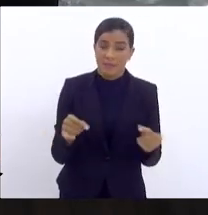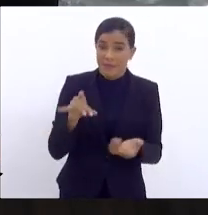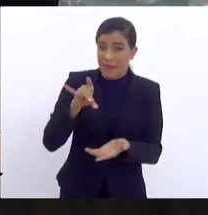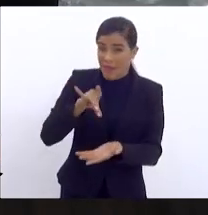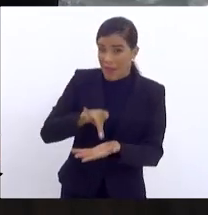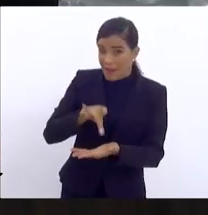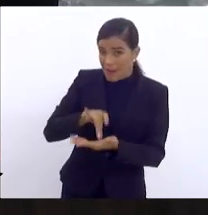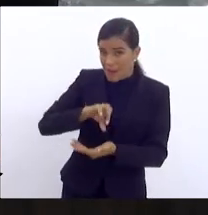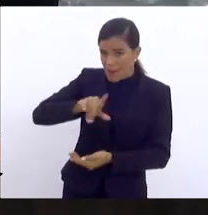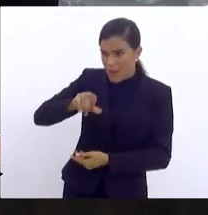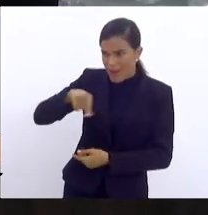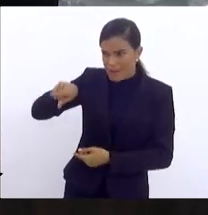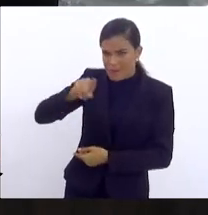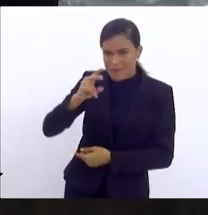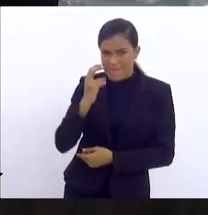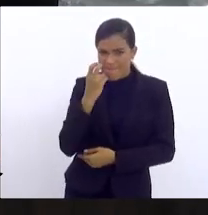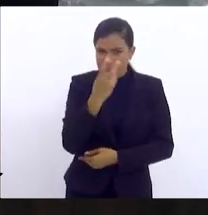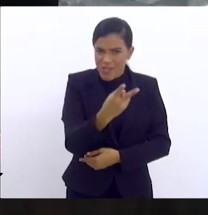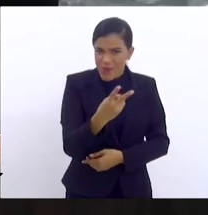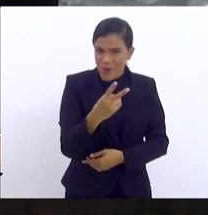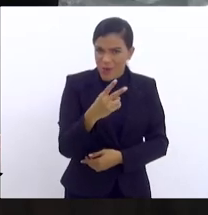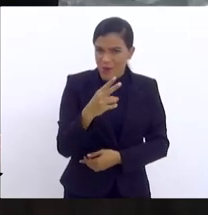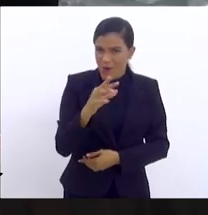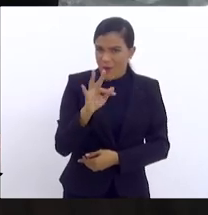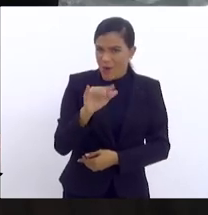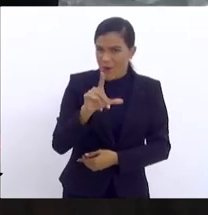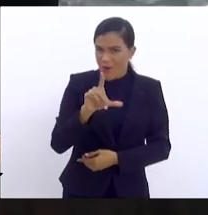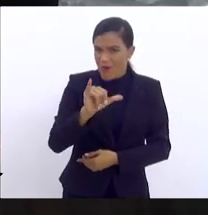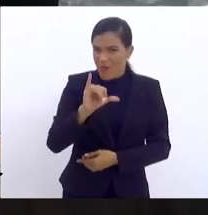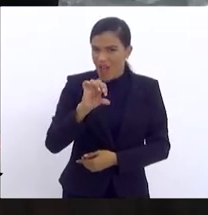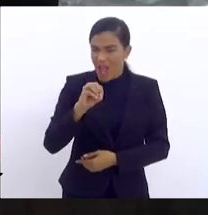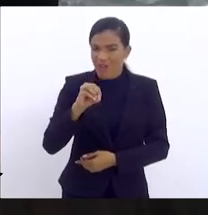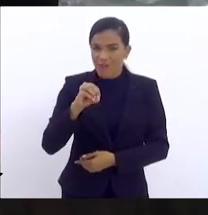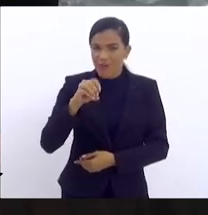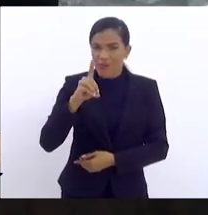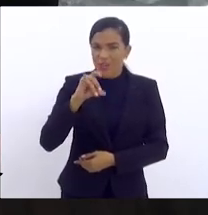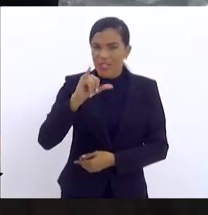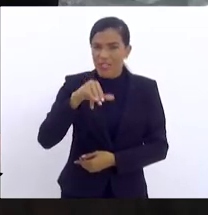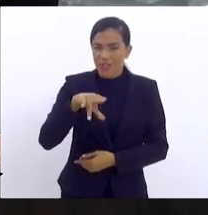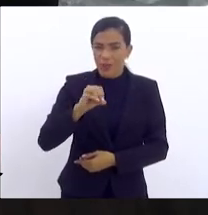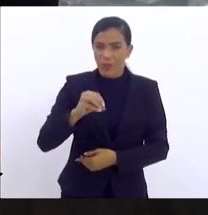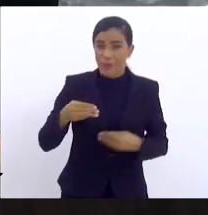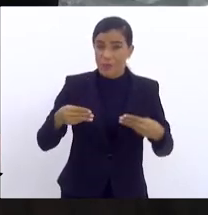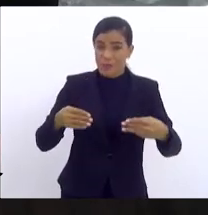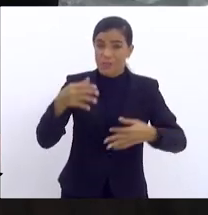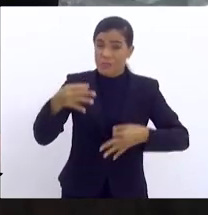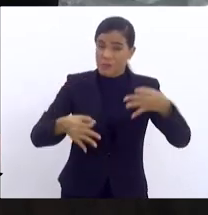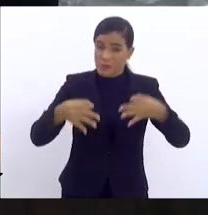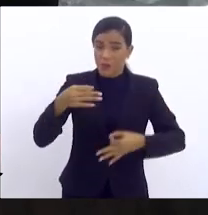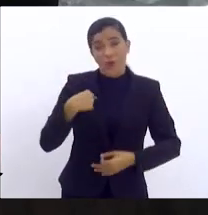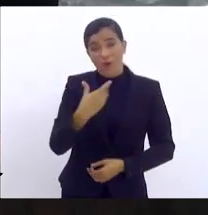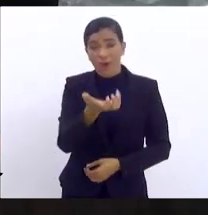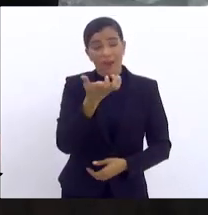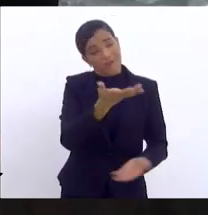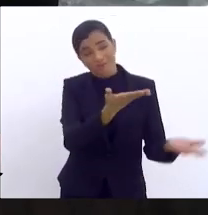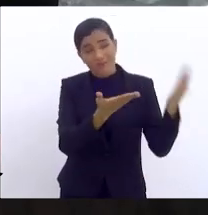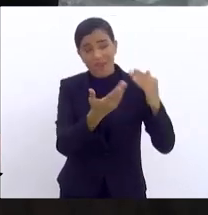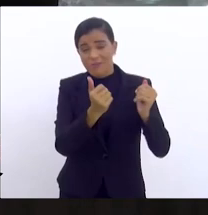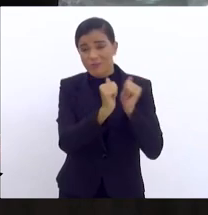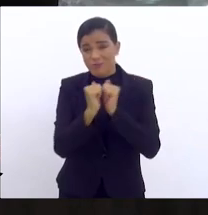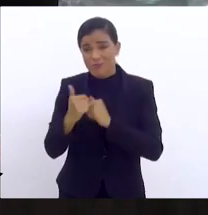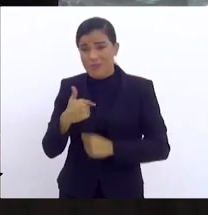todo mundo viu o Flávio Dino entrando na comunidade eu quero convidar ele para entrar comigo